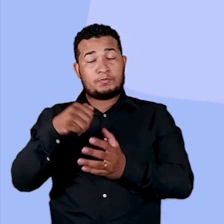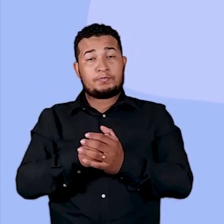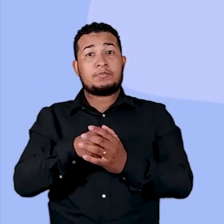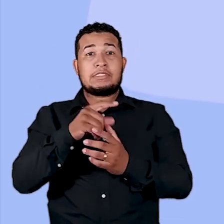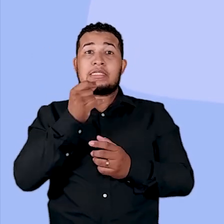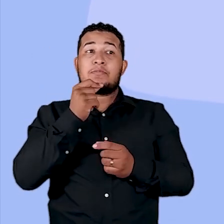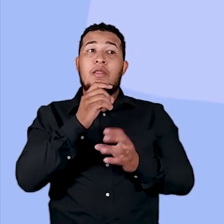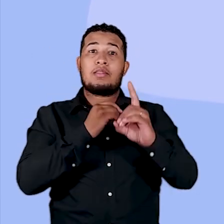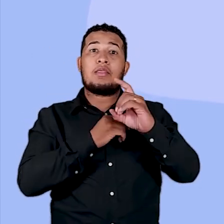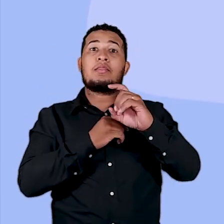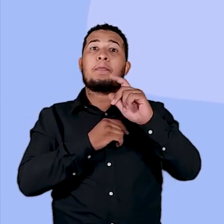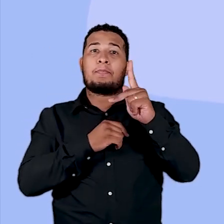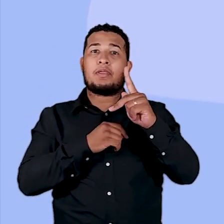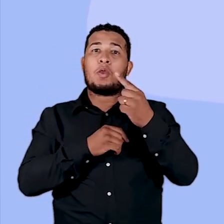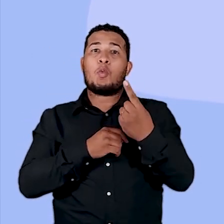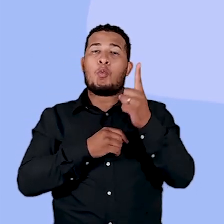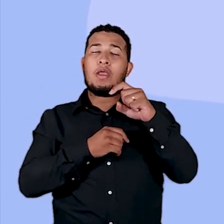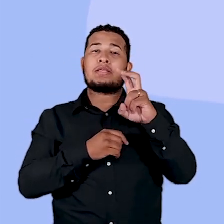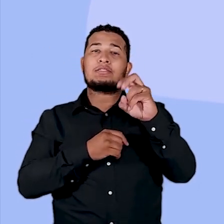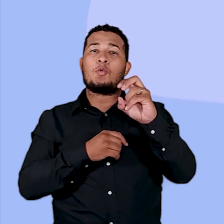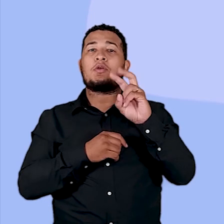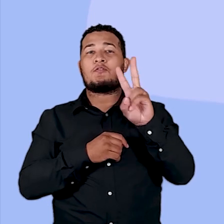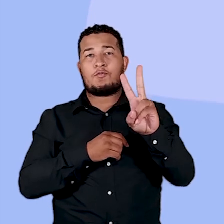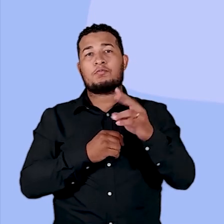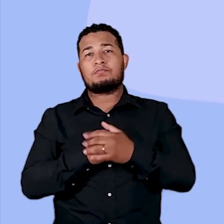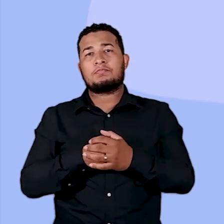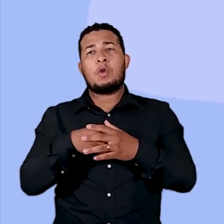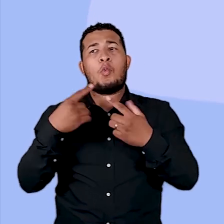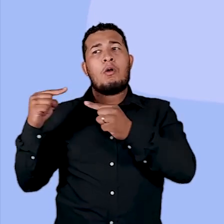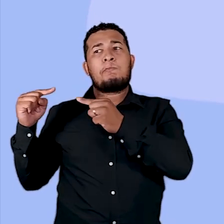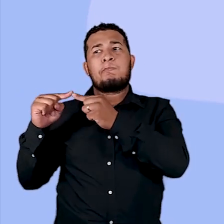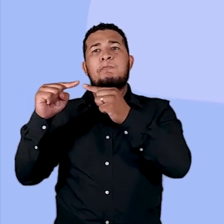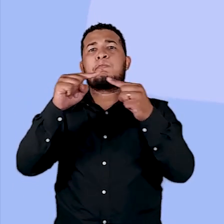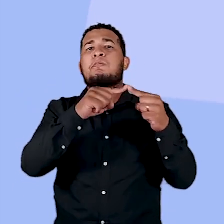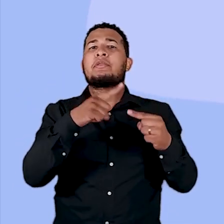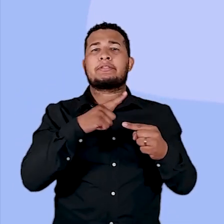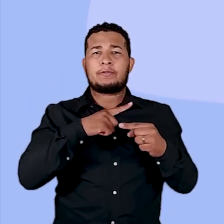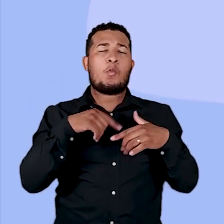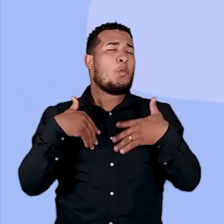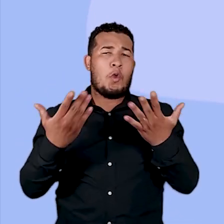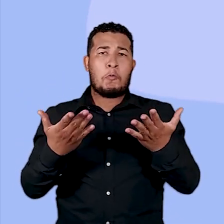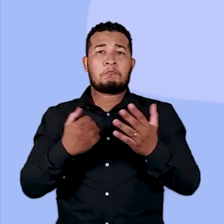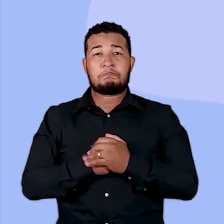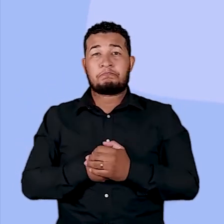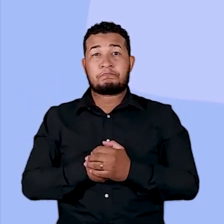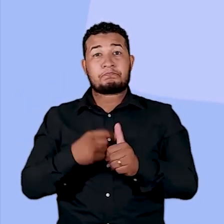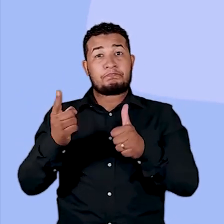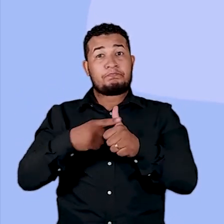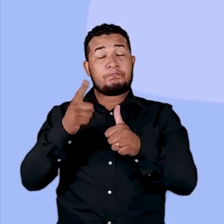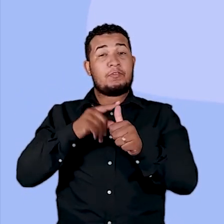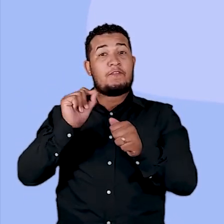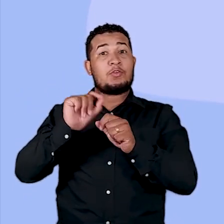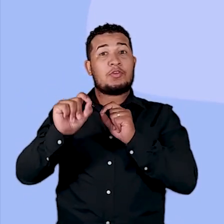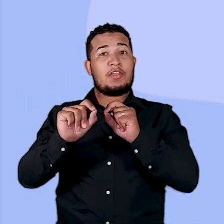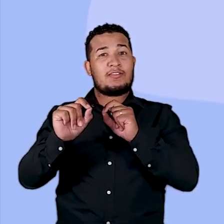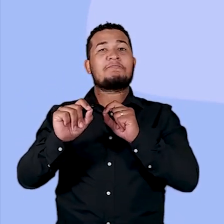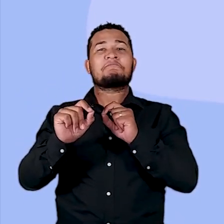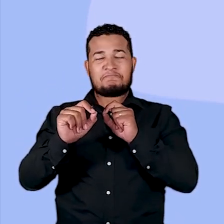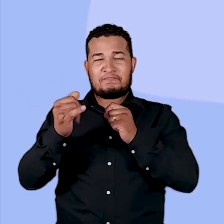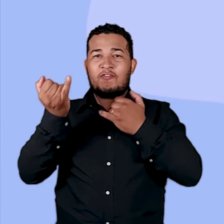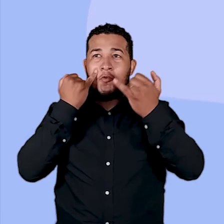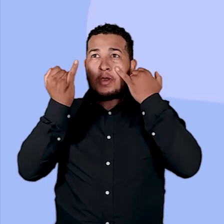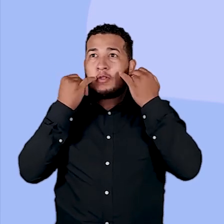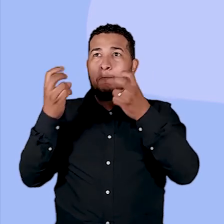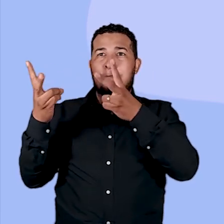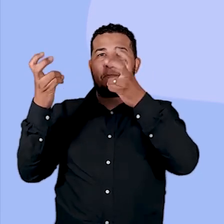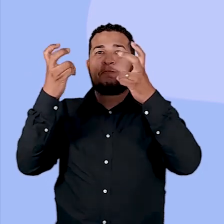intensidade de corrente elétrica que o atravessa. Então, a primeira coisa que a gente faz é o quê? Anotar os dados. Então, vamos anotar os dados. Um resistor tem